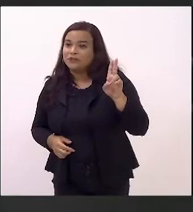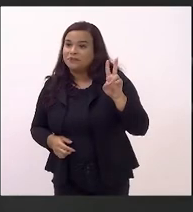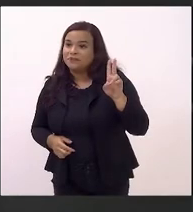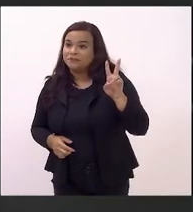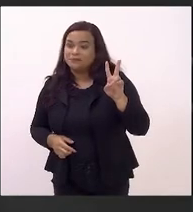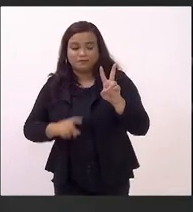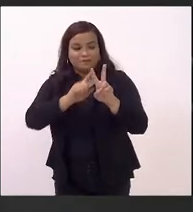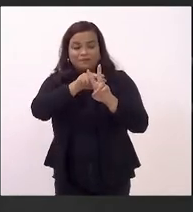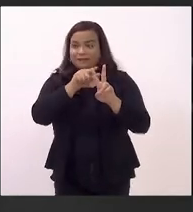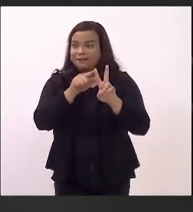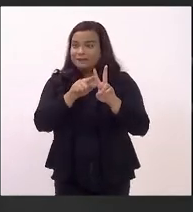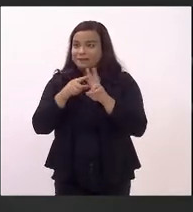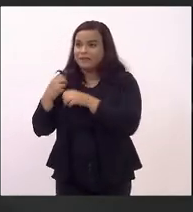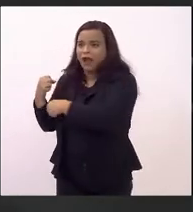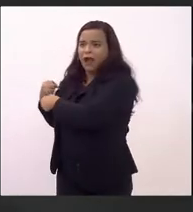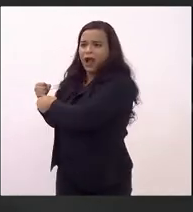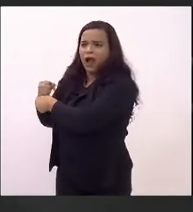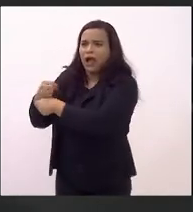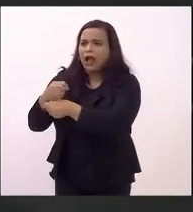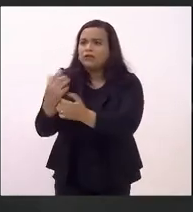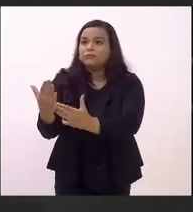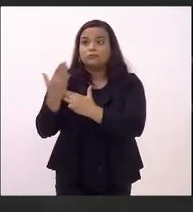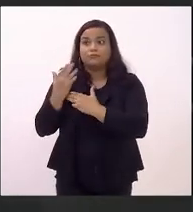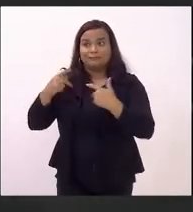foram determinantes para mim.